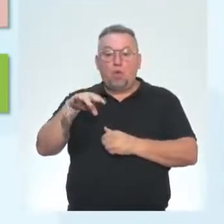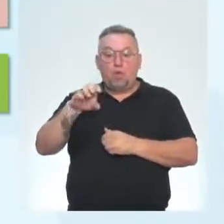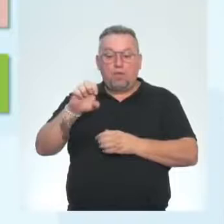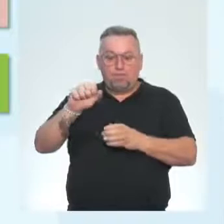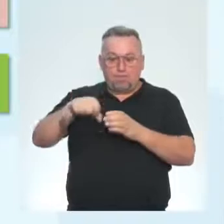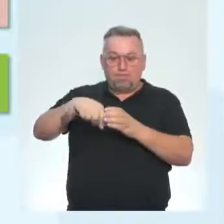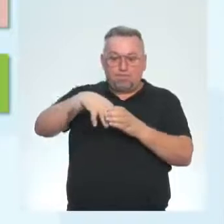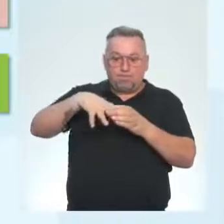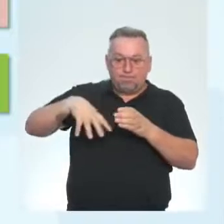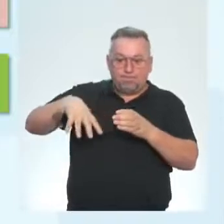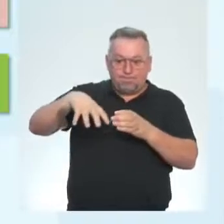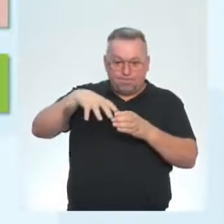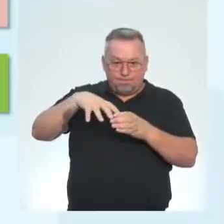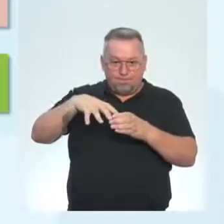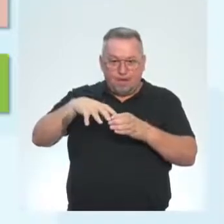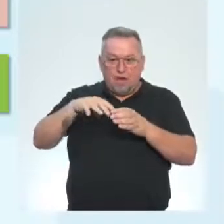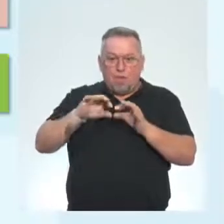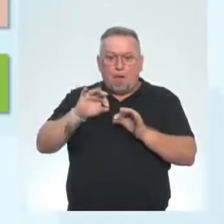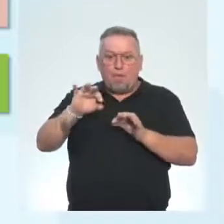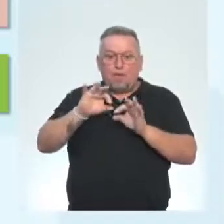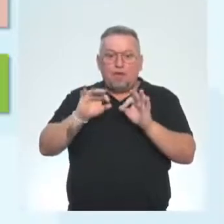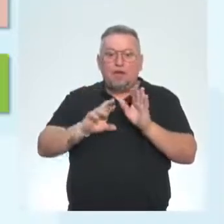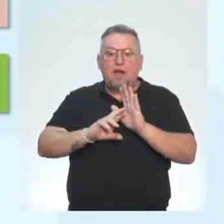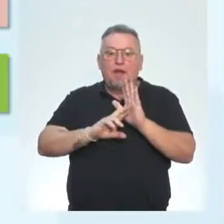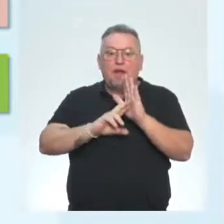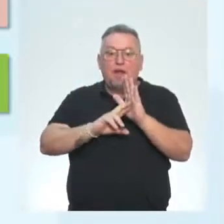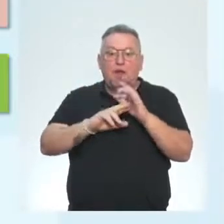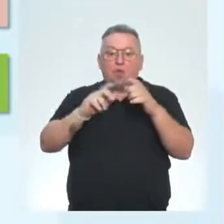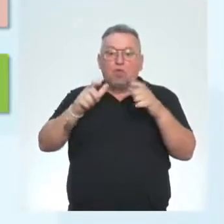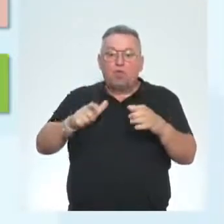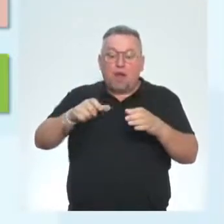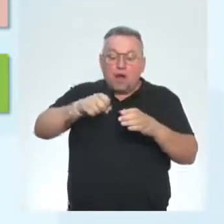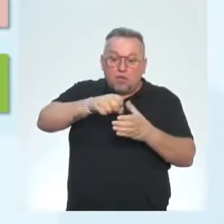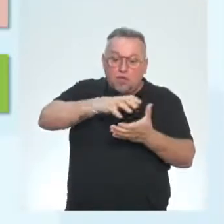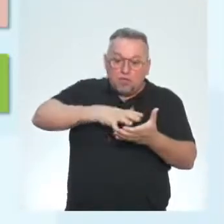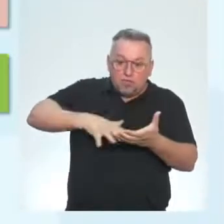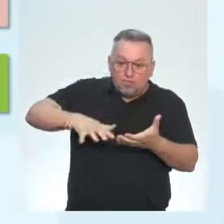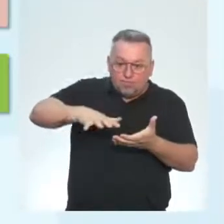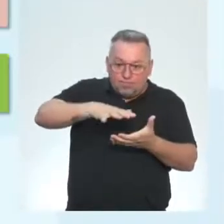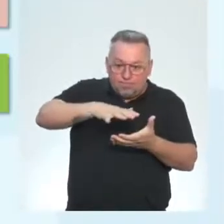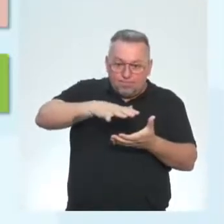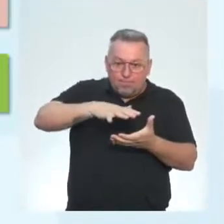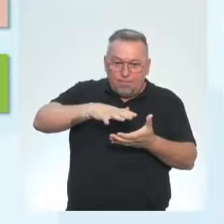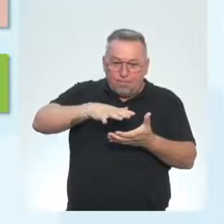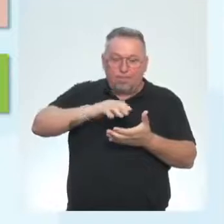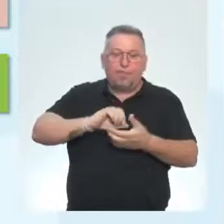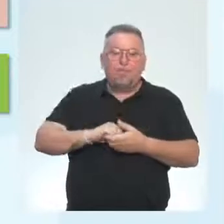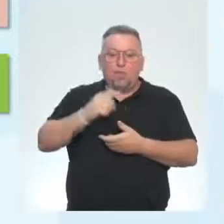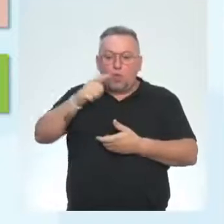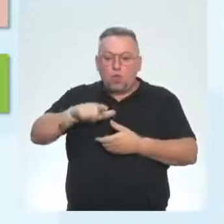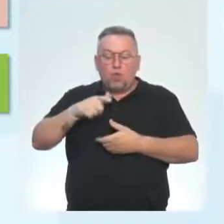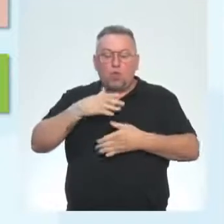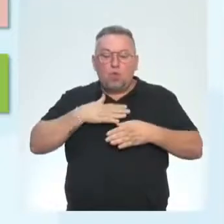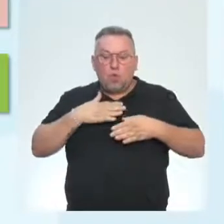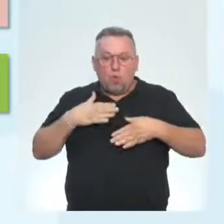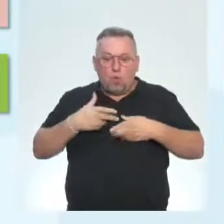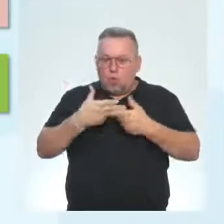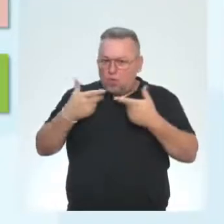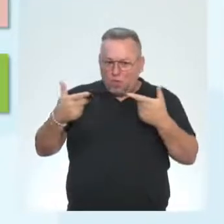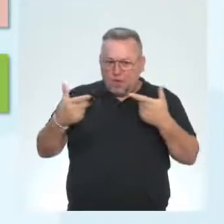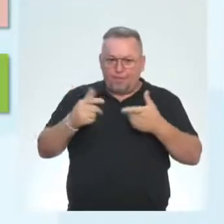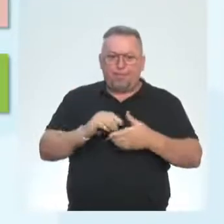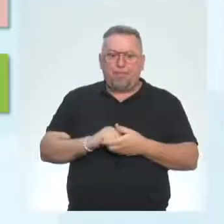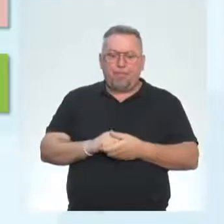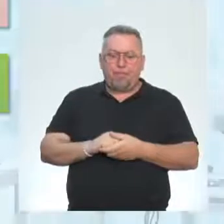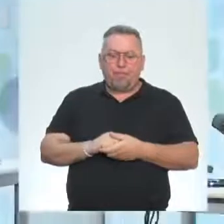O volume é uma grandeza que representa o espaço ocupado por um corpo. Tá certo? Então,